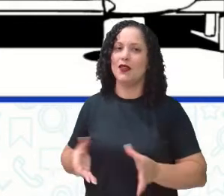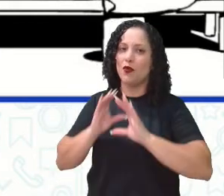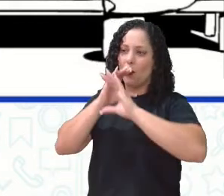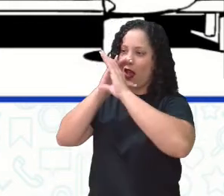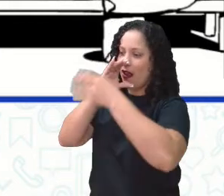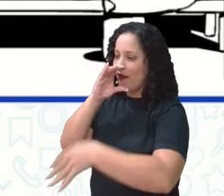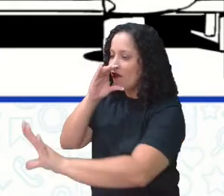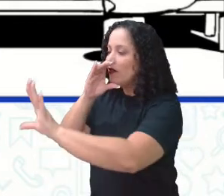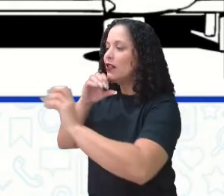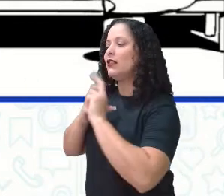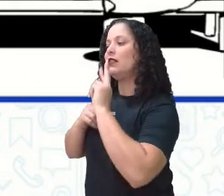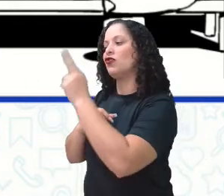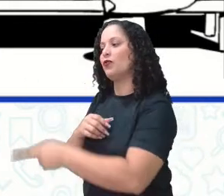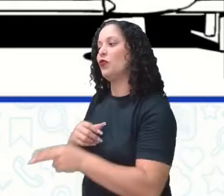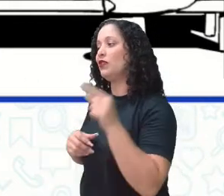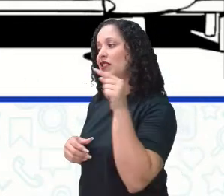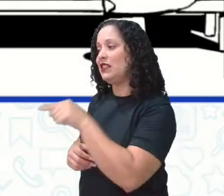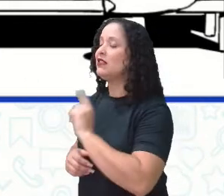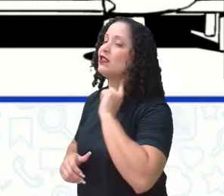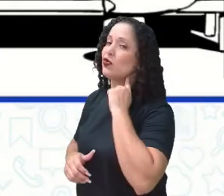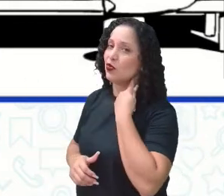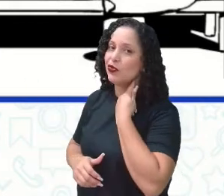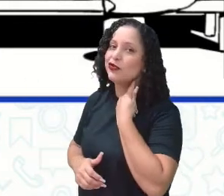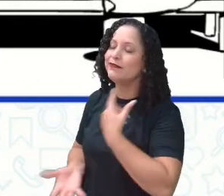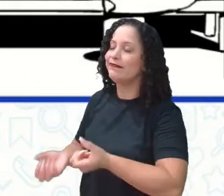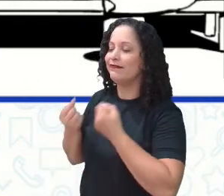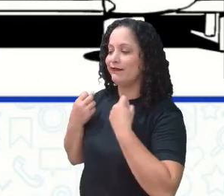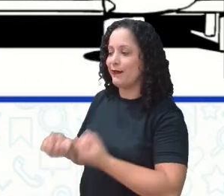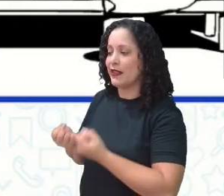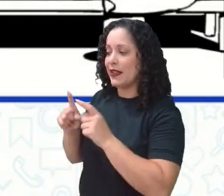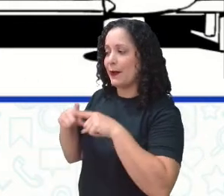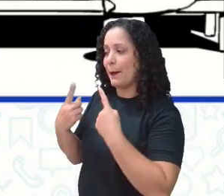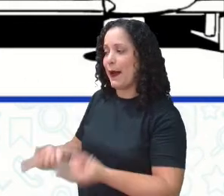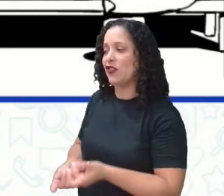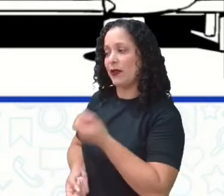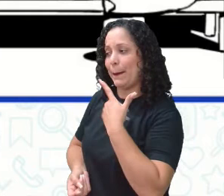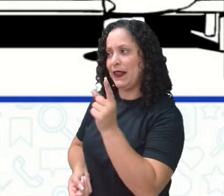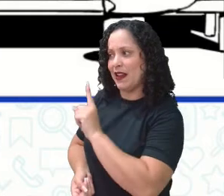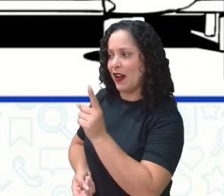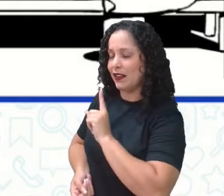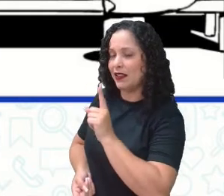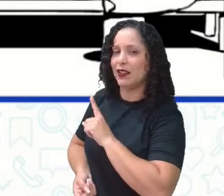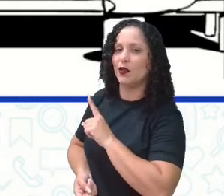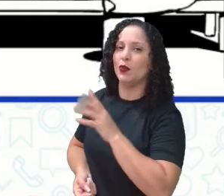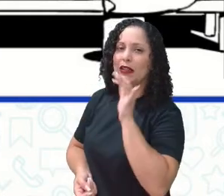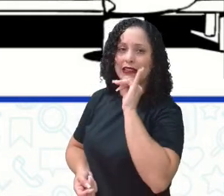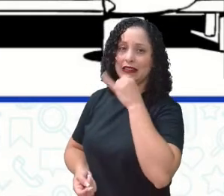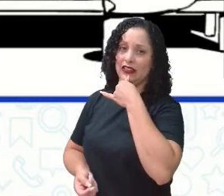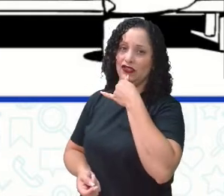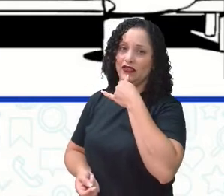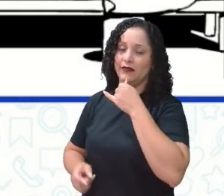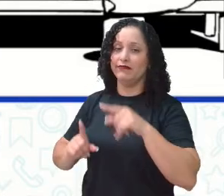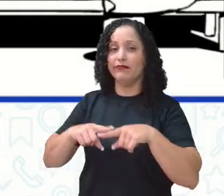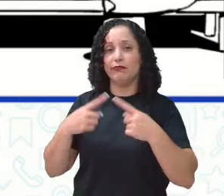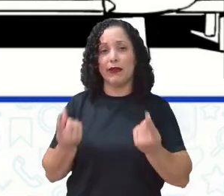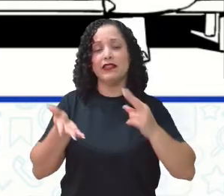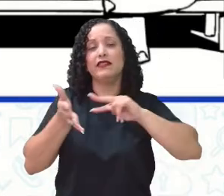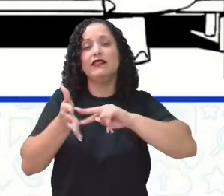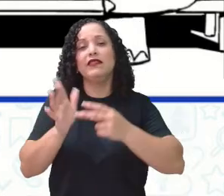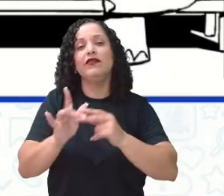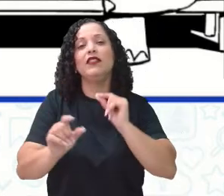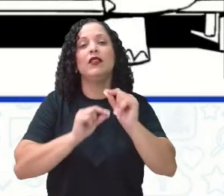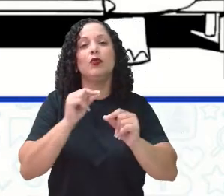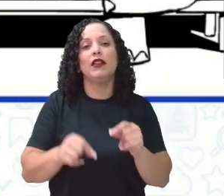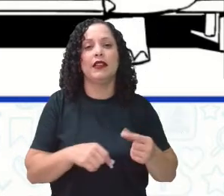é piada. E aí é interessante a gente perceber, não é, que a formiga está tentando falar, não